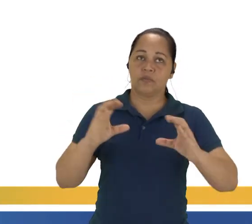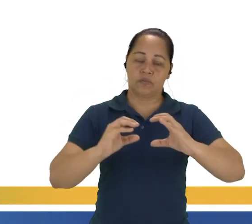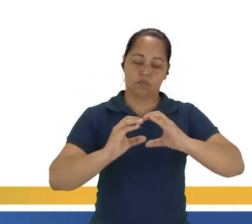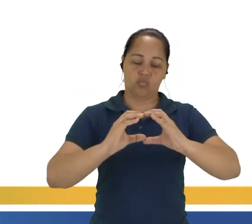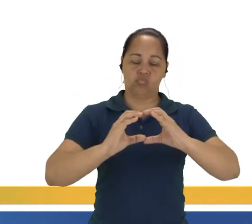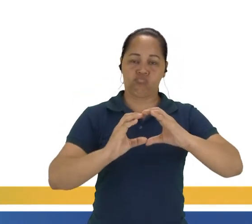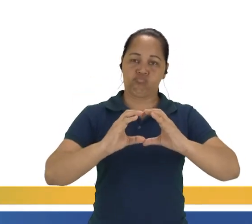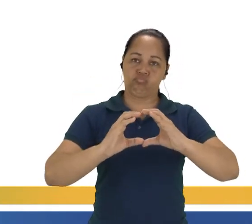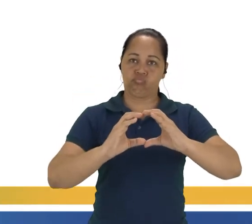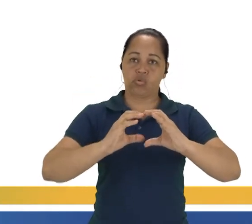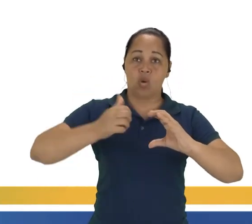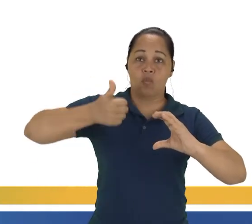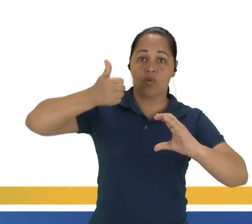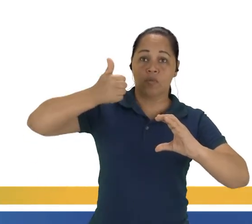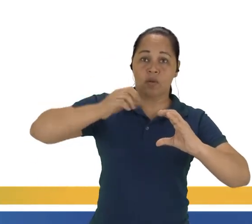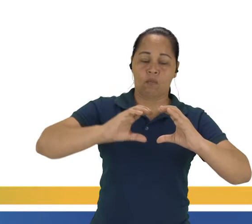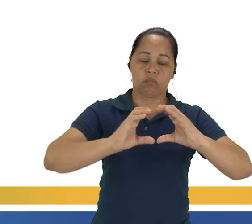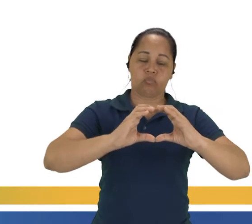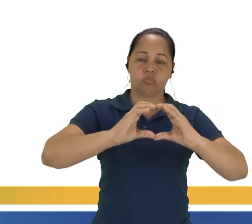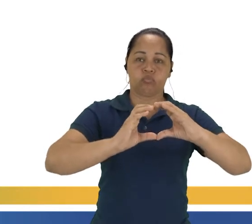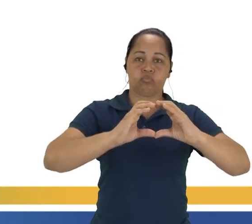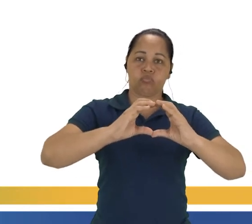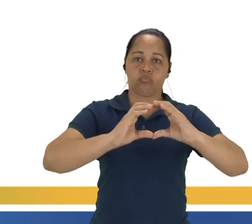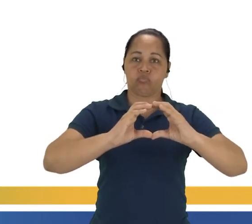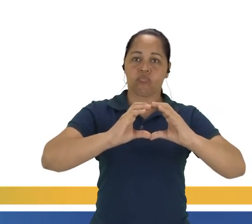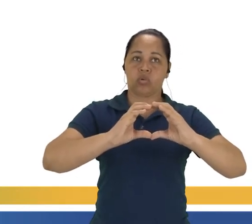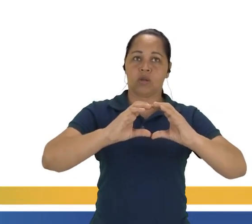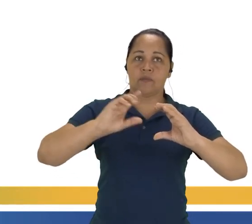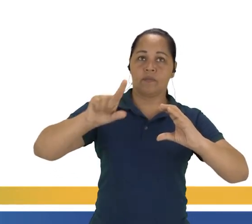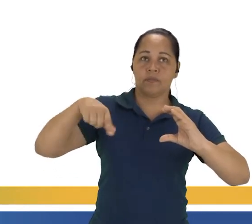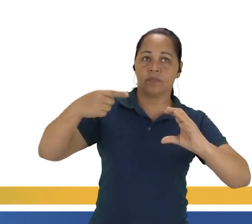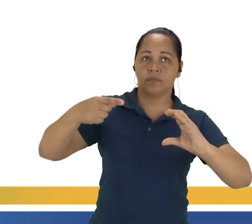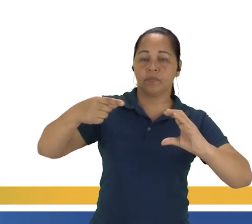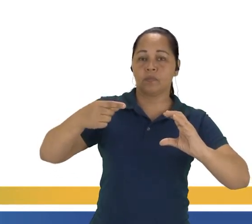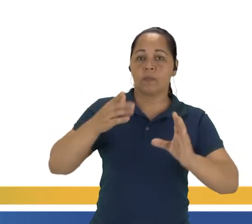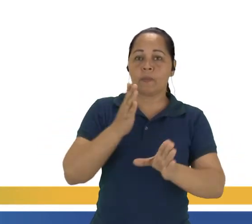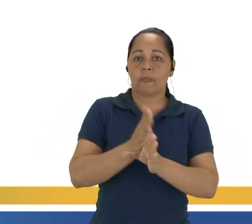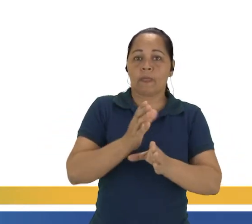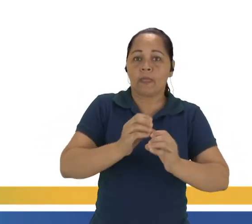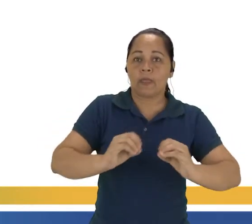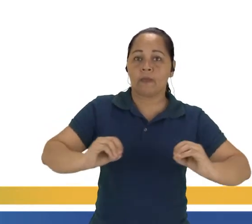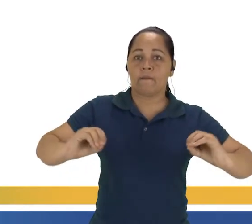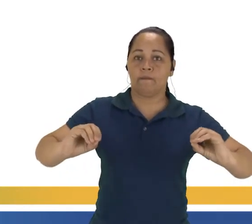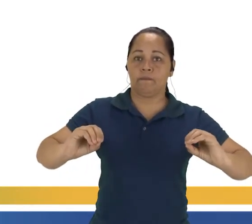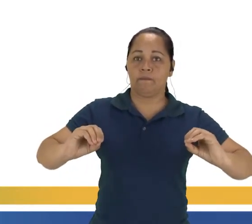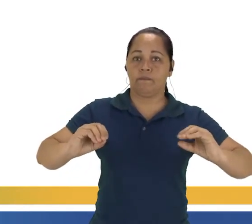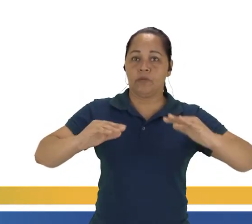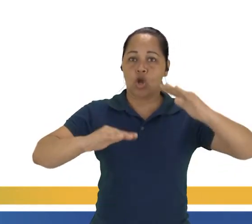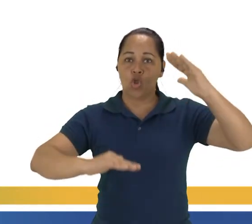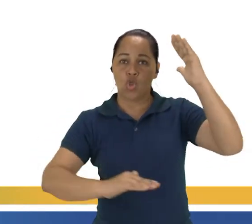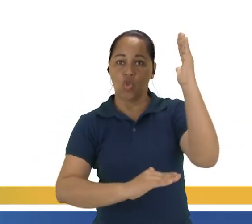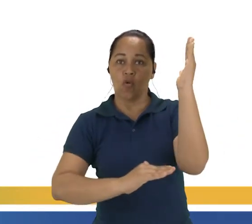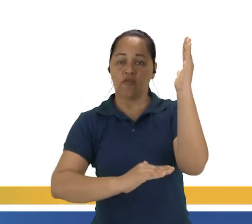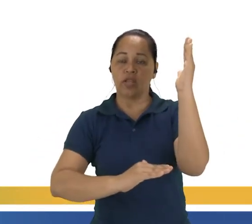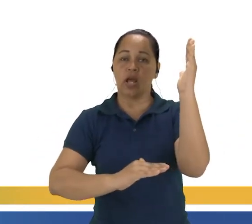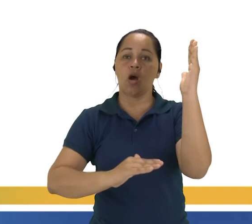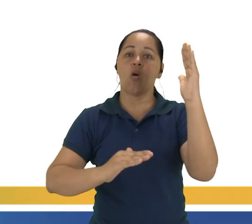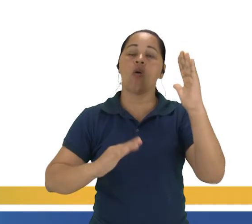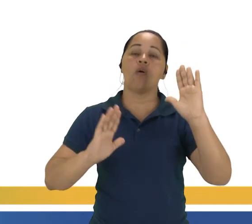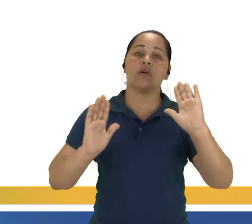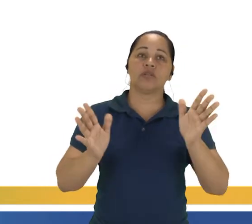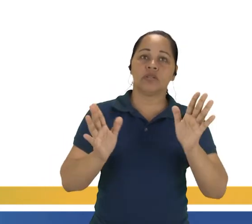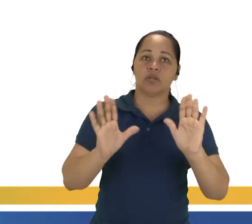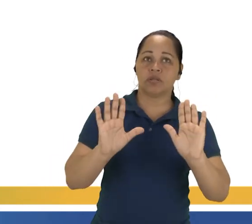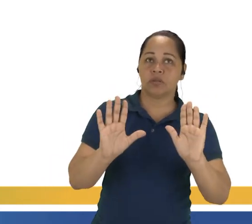né? O curto momento vai ser a mitose, que vai ser a divisão, tá? Então, nós temos a intérfase, que é a fase